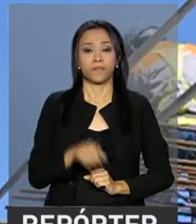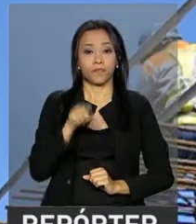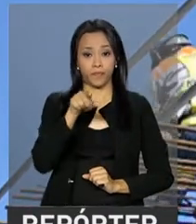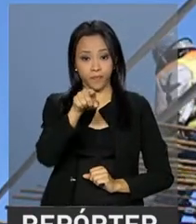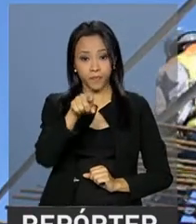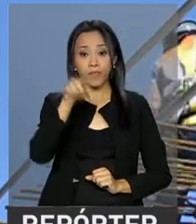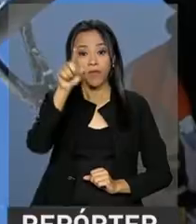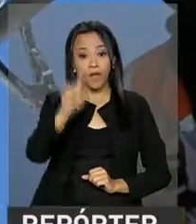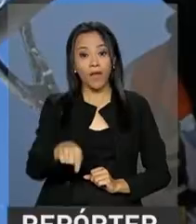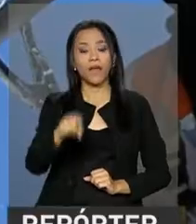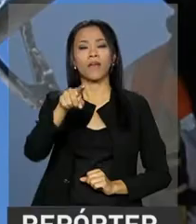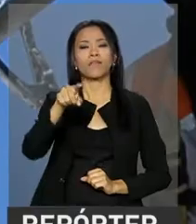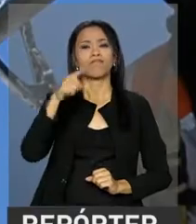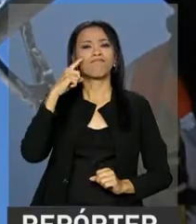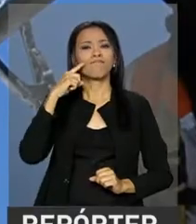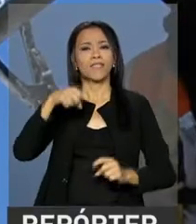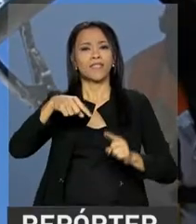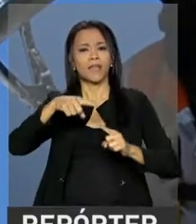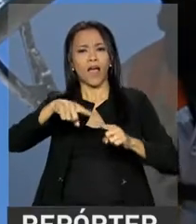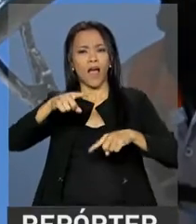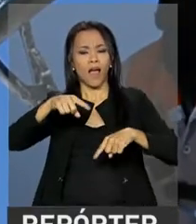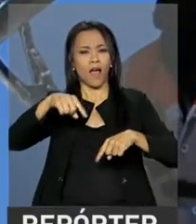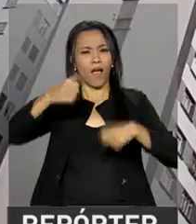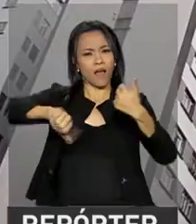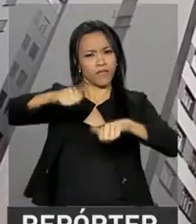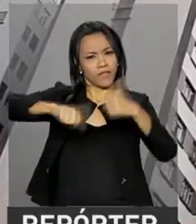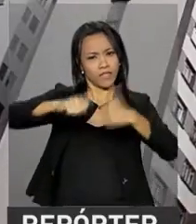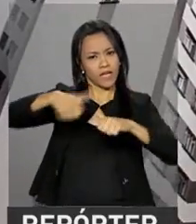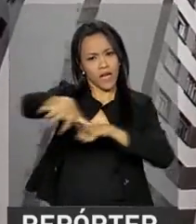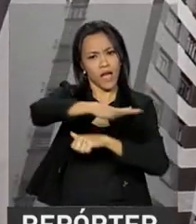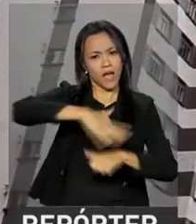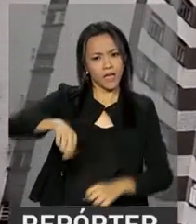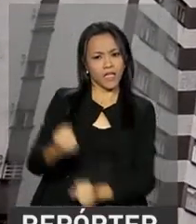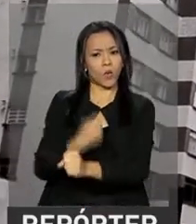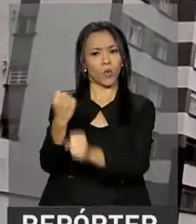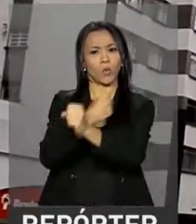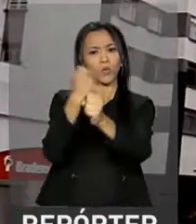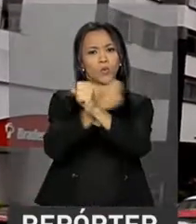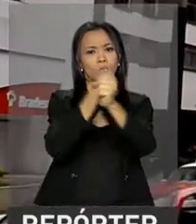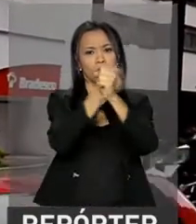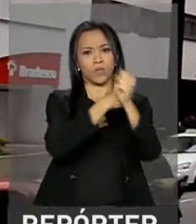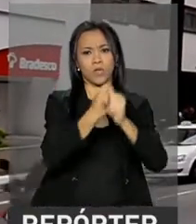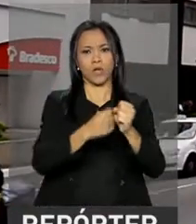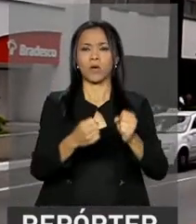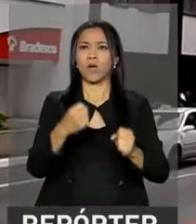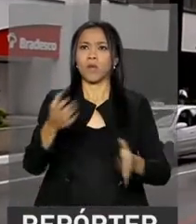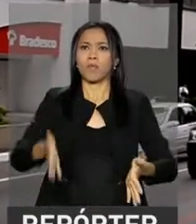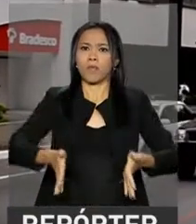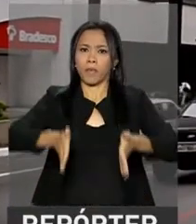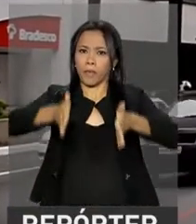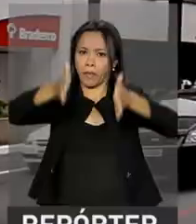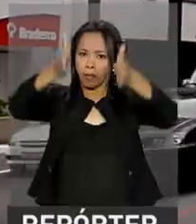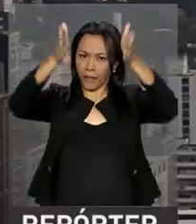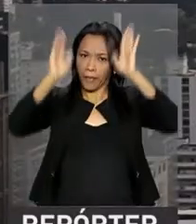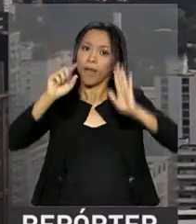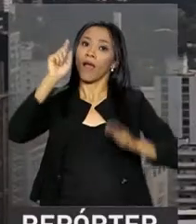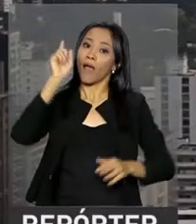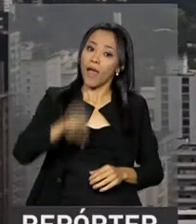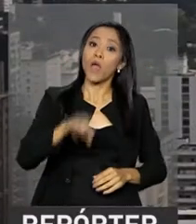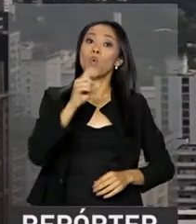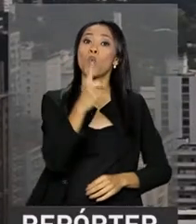Considerado um dos termômetros da atividade econômica, o setor imobiliário reúne 300 mil empresas em todo o país e movimenta cerca